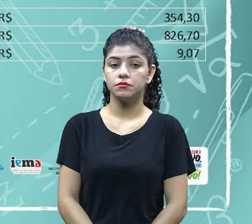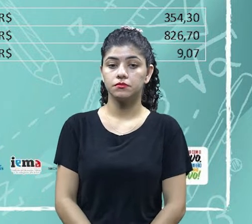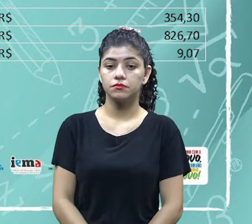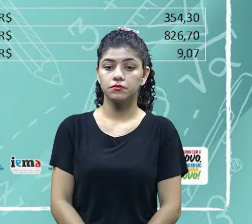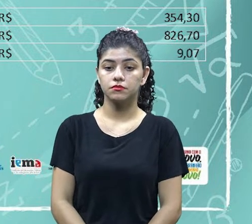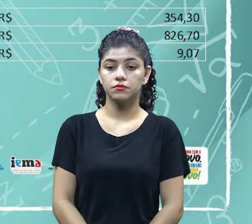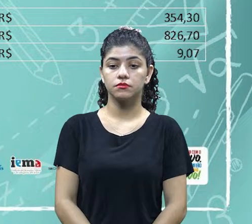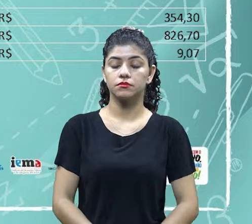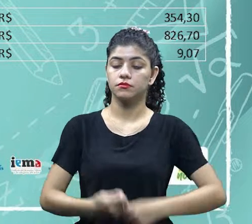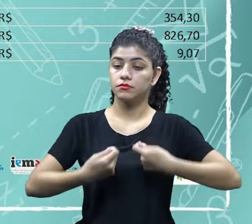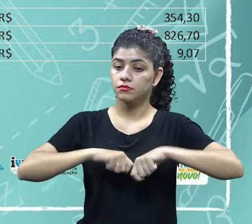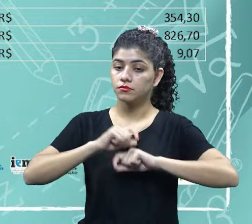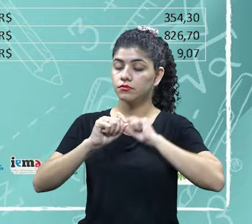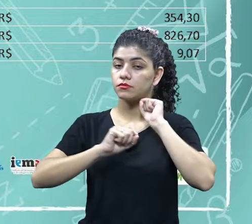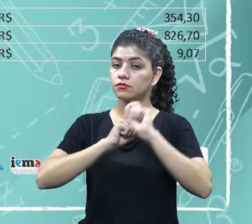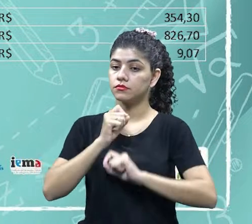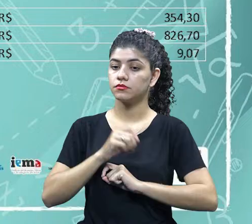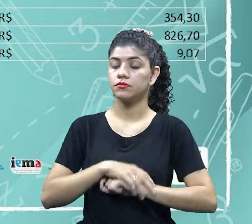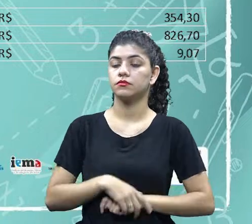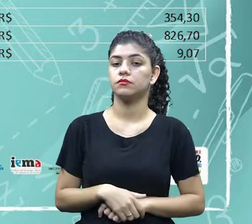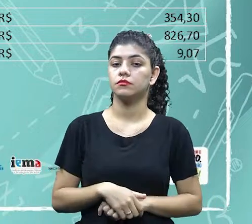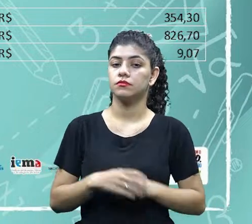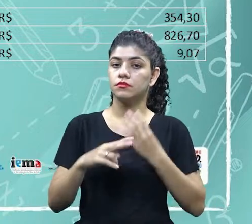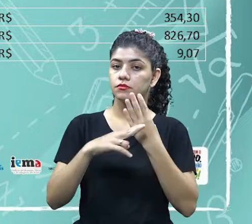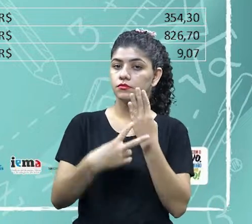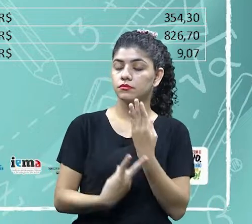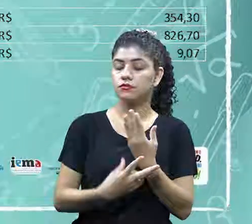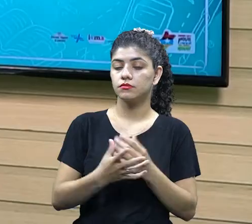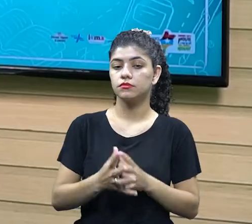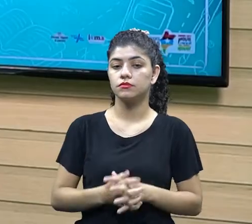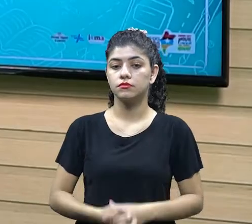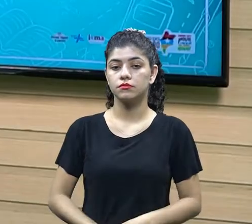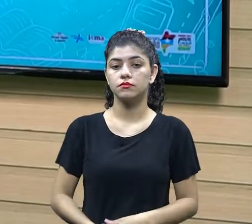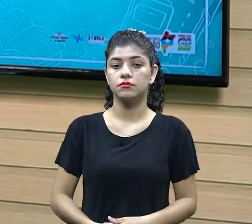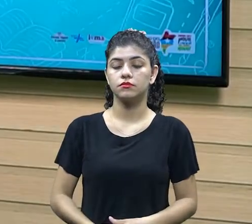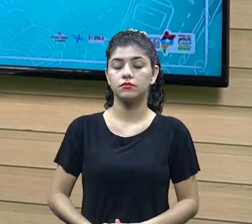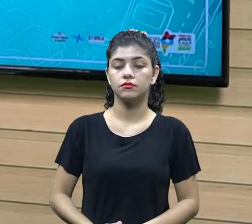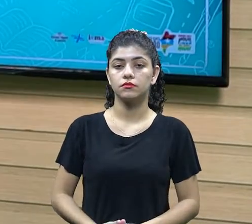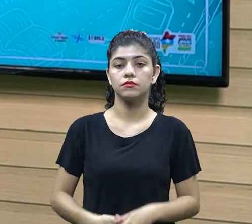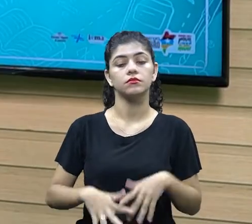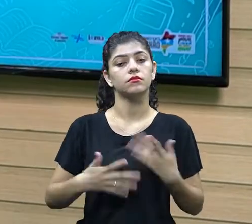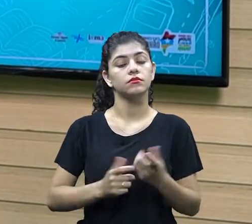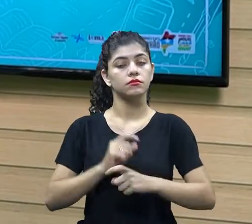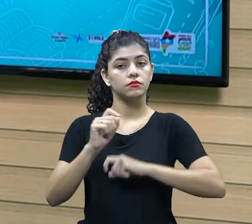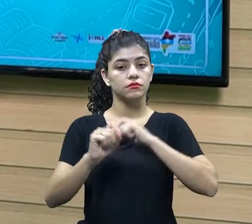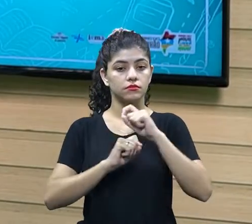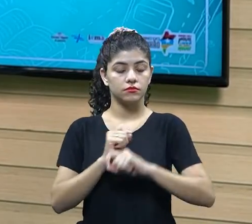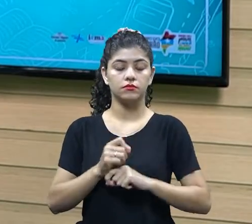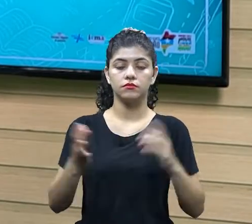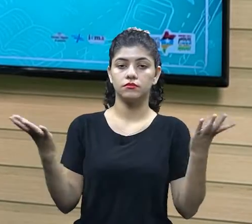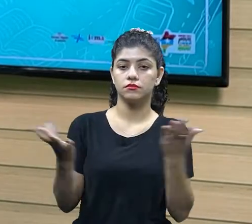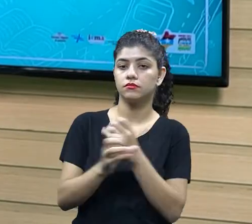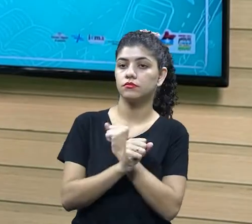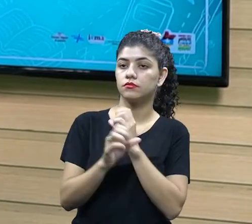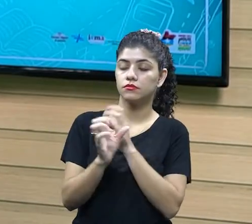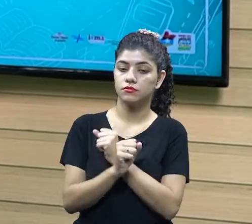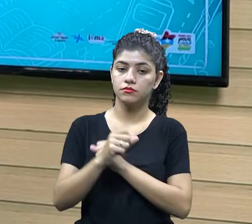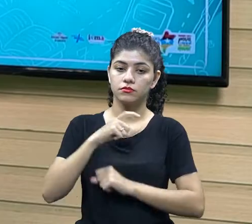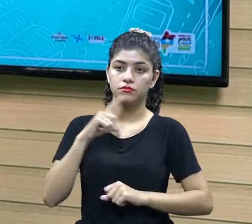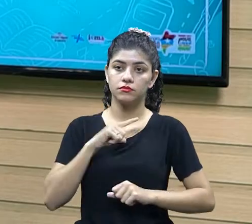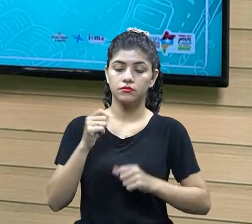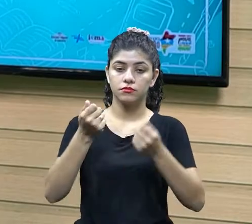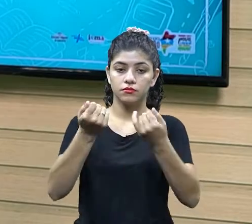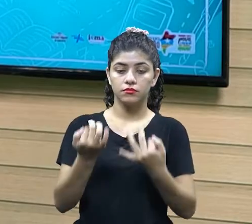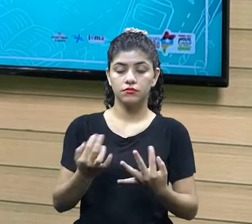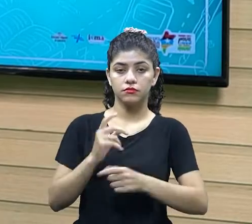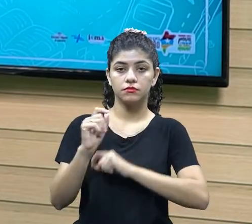lucro, logo devemos apurar o resultado, certo? Então, é o resultado da